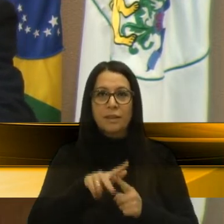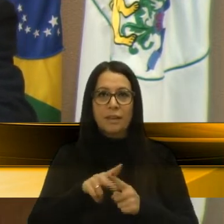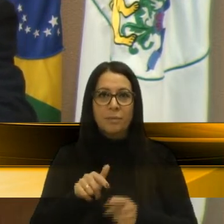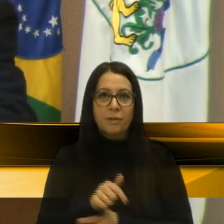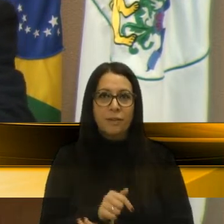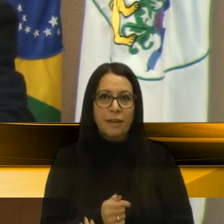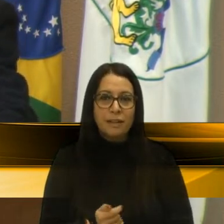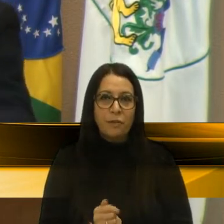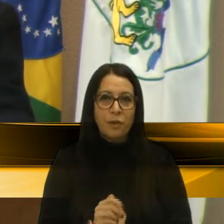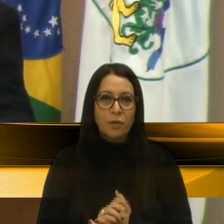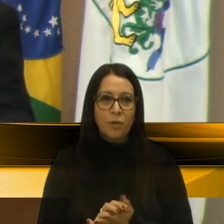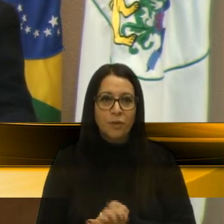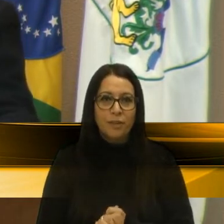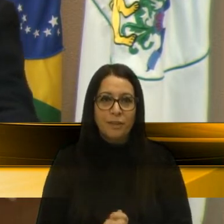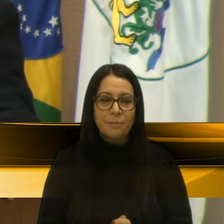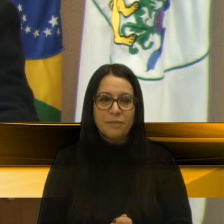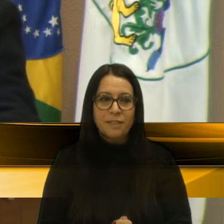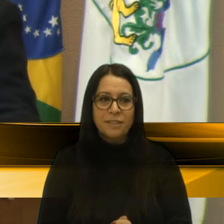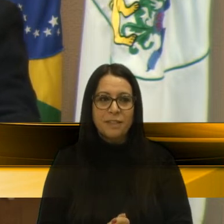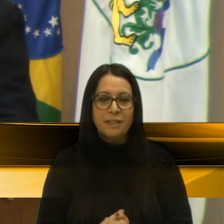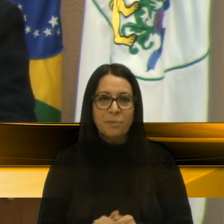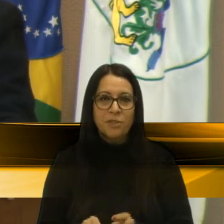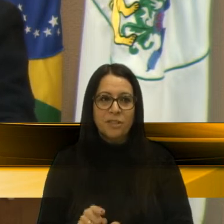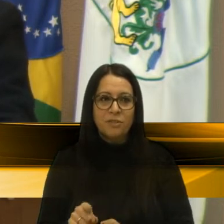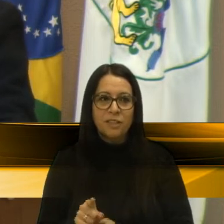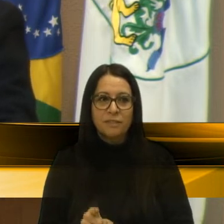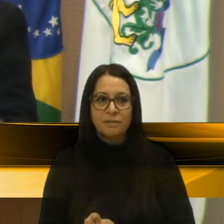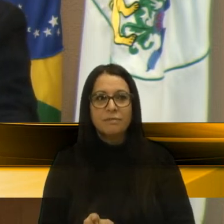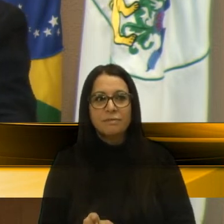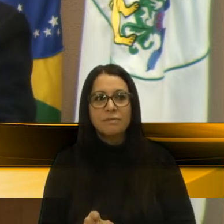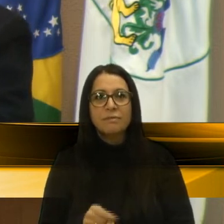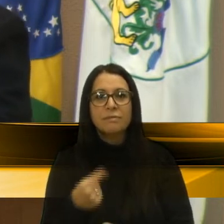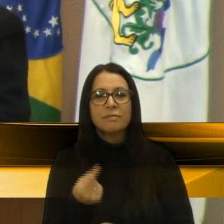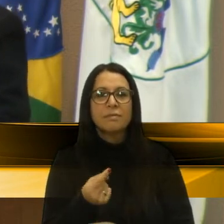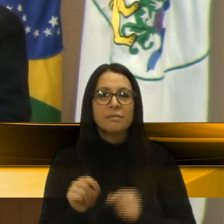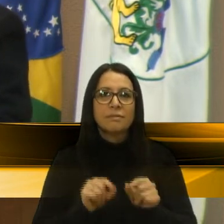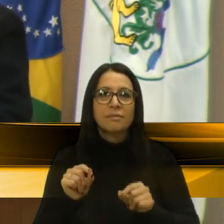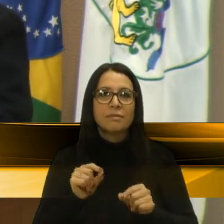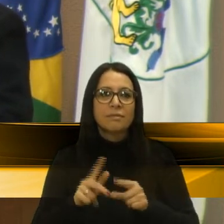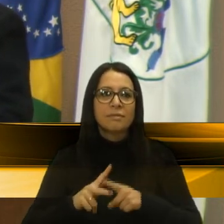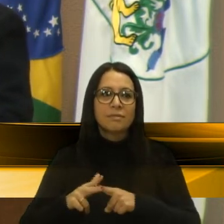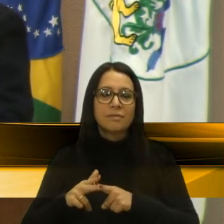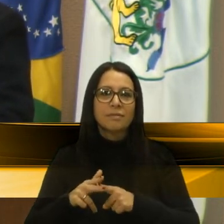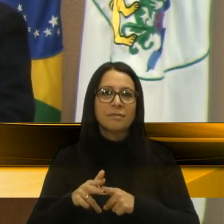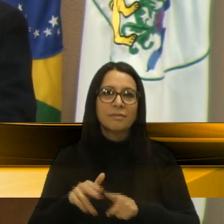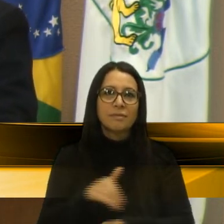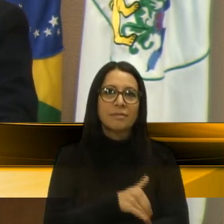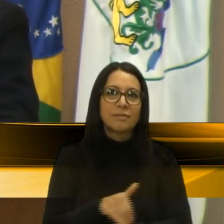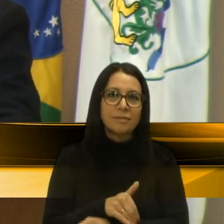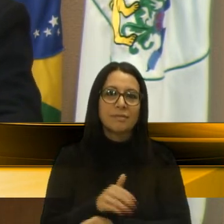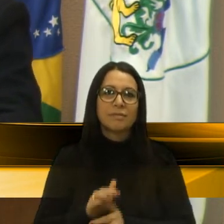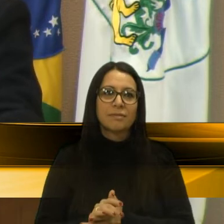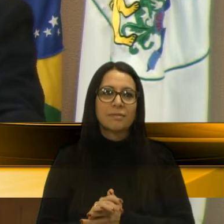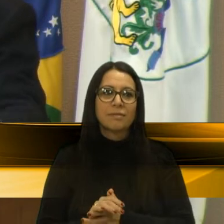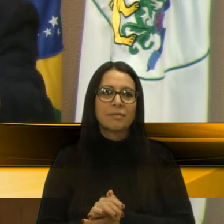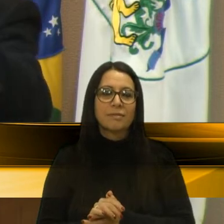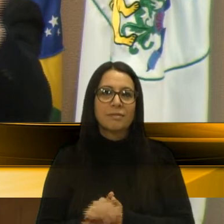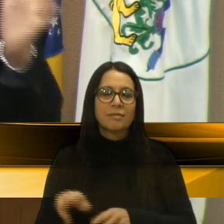vereador Daneluz, as nossas estradas serviam de modelo as nossas estradas do interior,